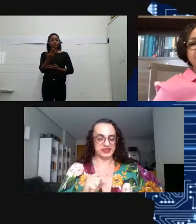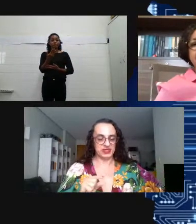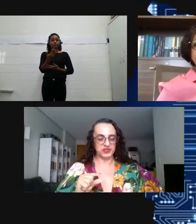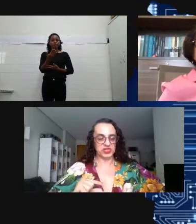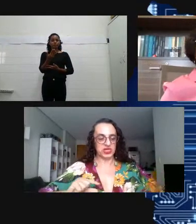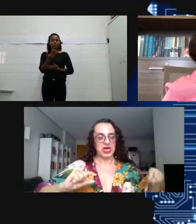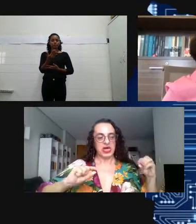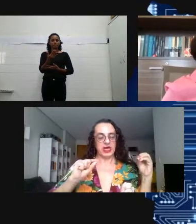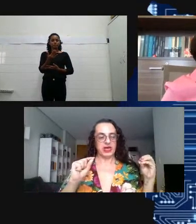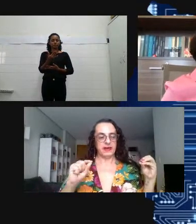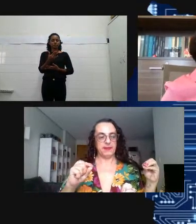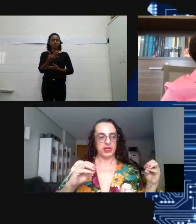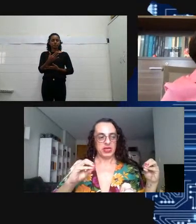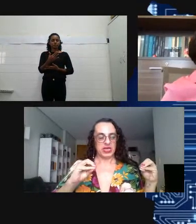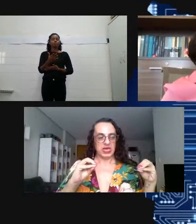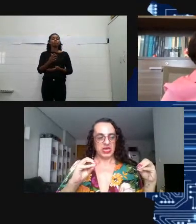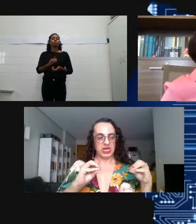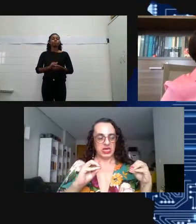que é interessante,